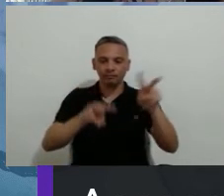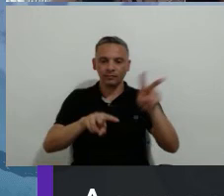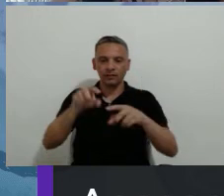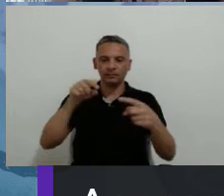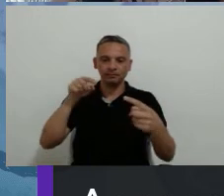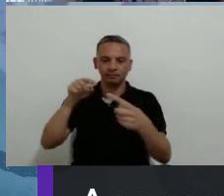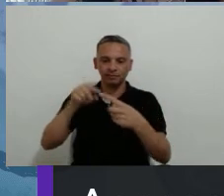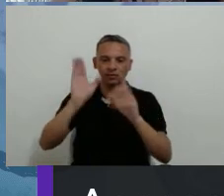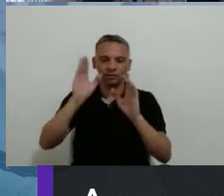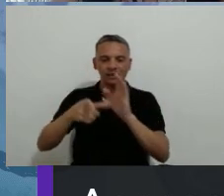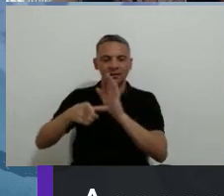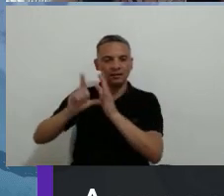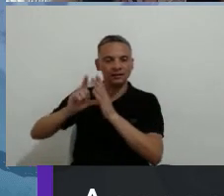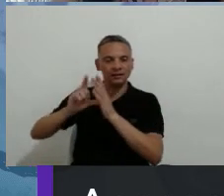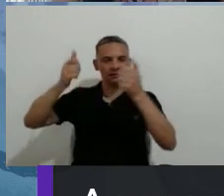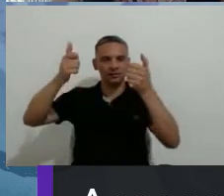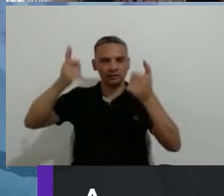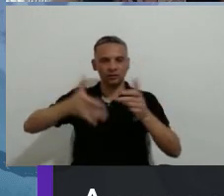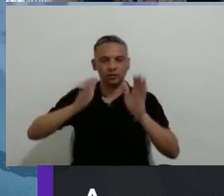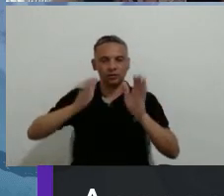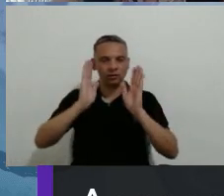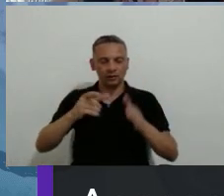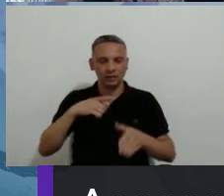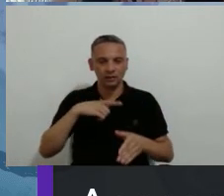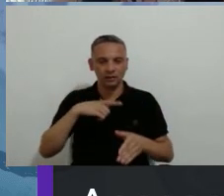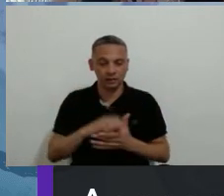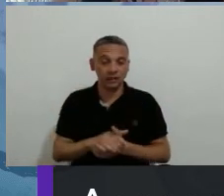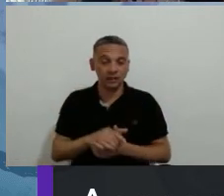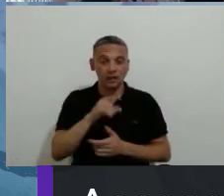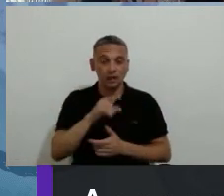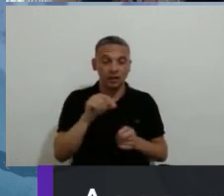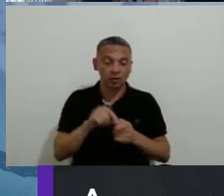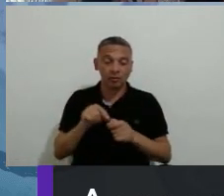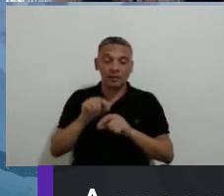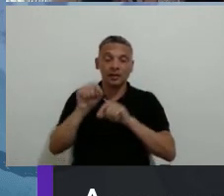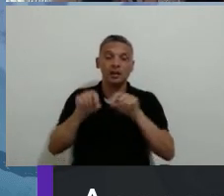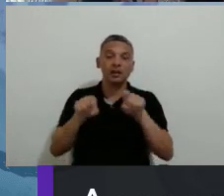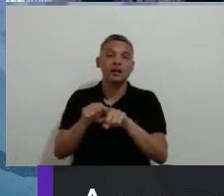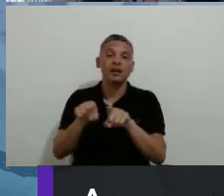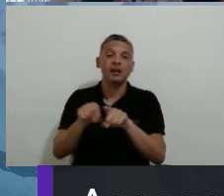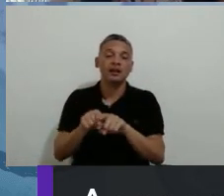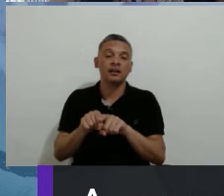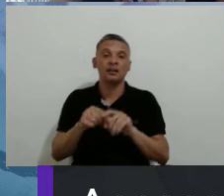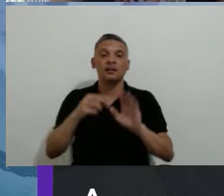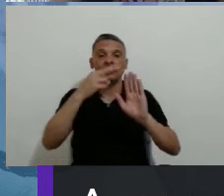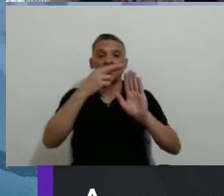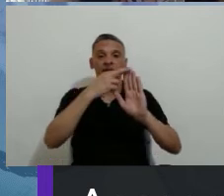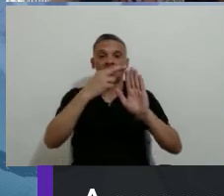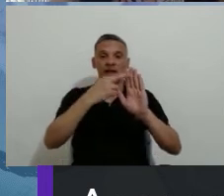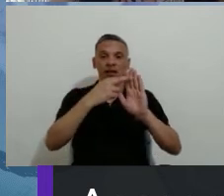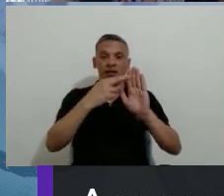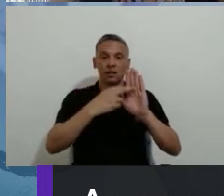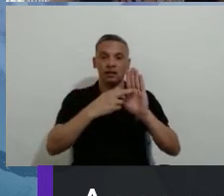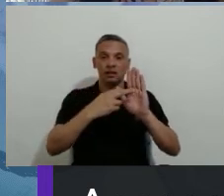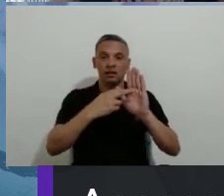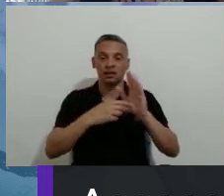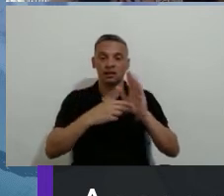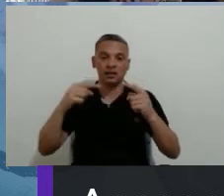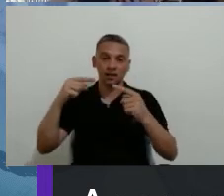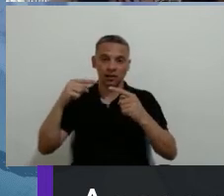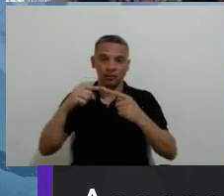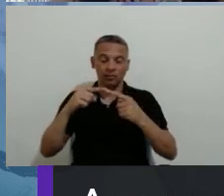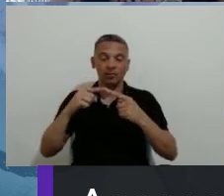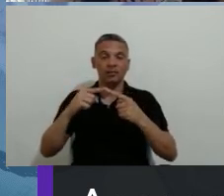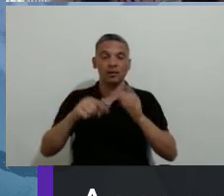disse na nossa apresentação, ela foi baseada em diretrizes estabelecidas no Marco Legal da Primeira Infância, que é